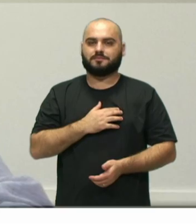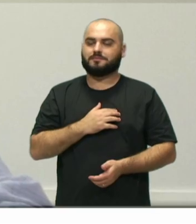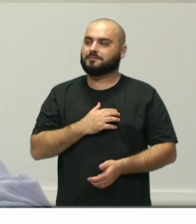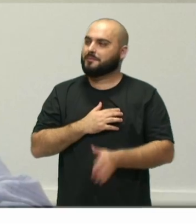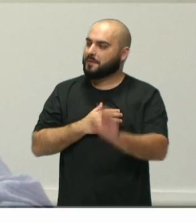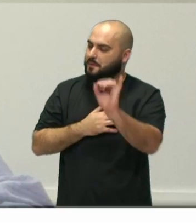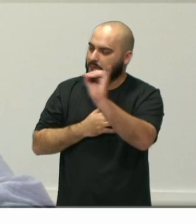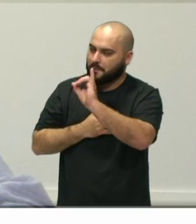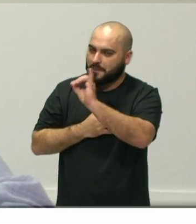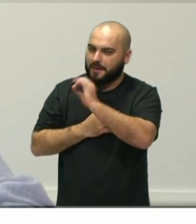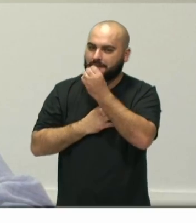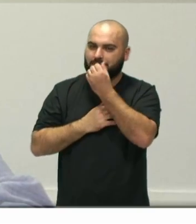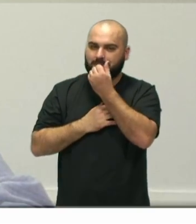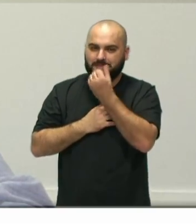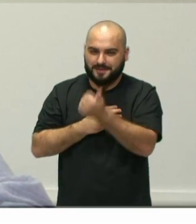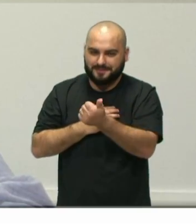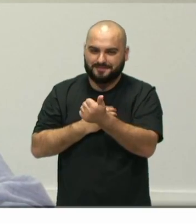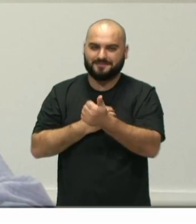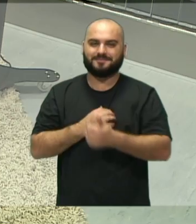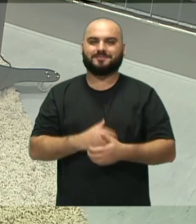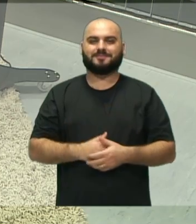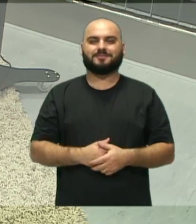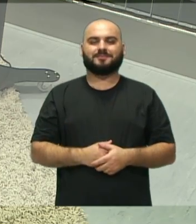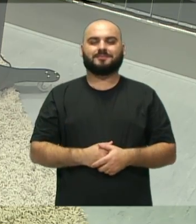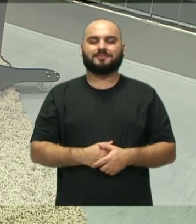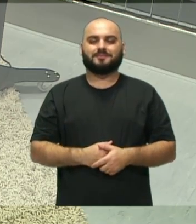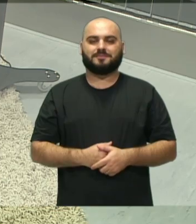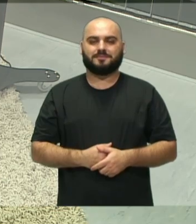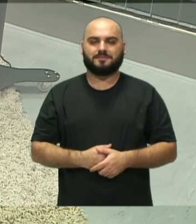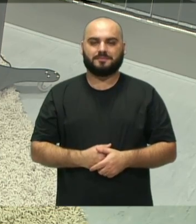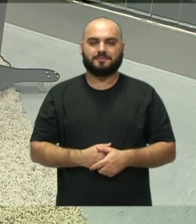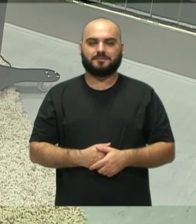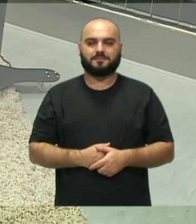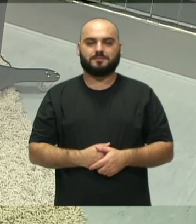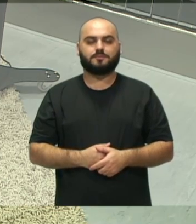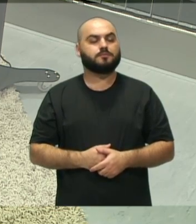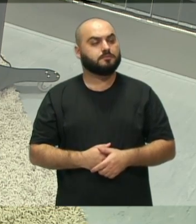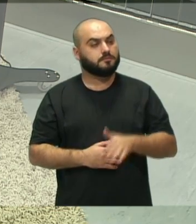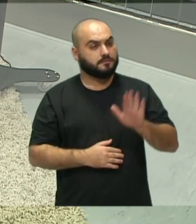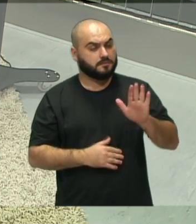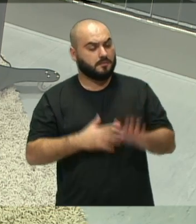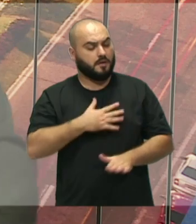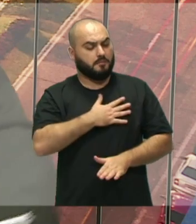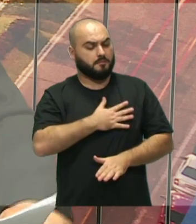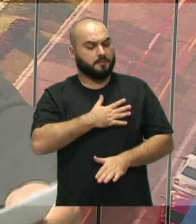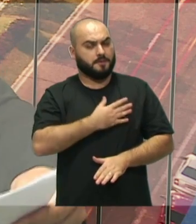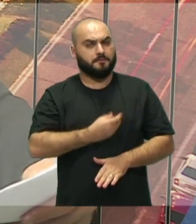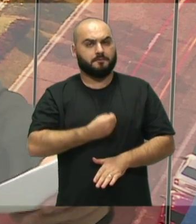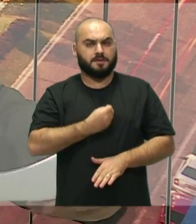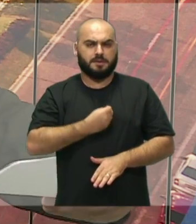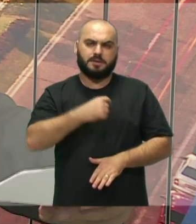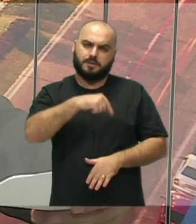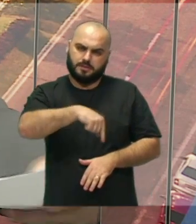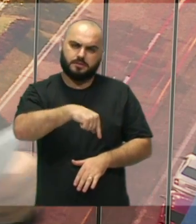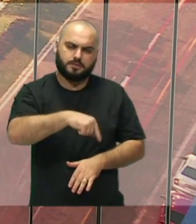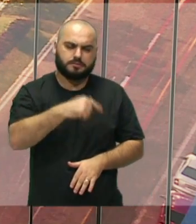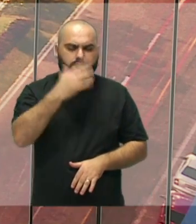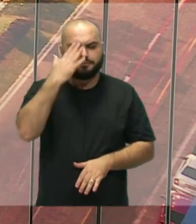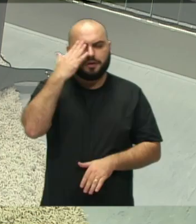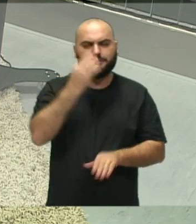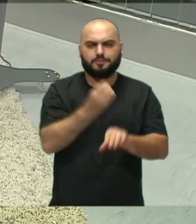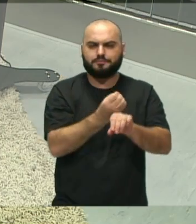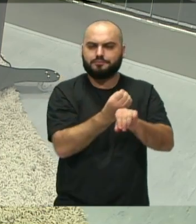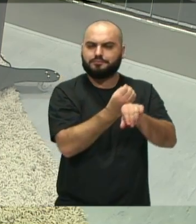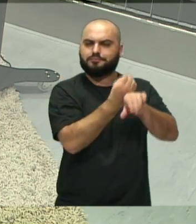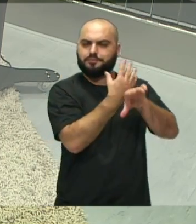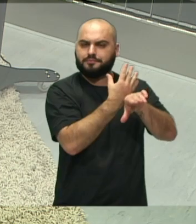Olá, tudo bem, Maurício? Bom, vereador, é um prazer tê-lo aqui no programa, mesmo que seja de forma remota. E